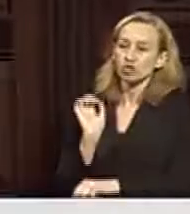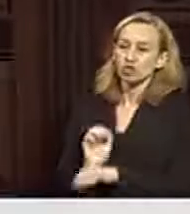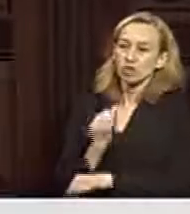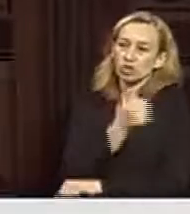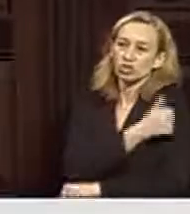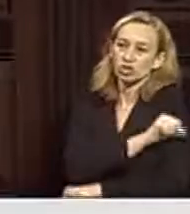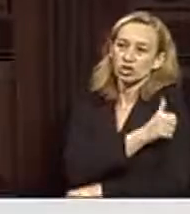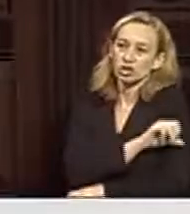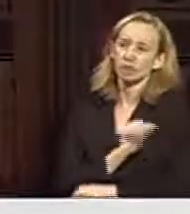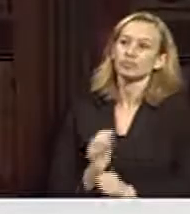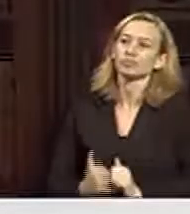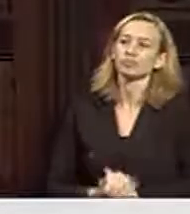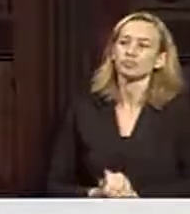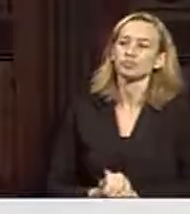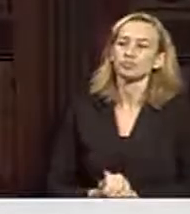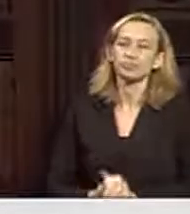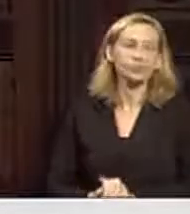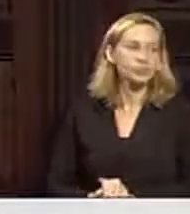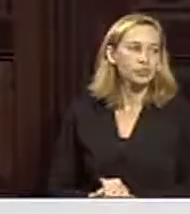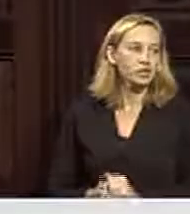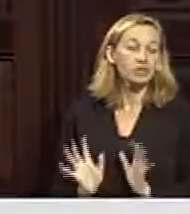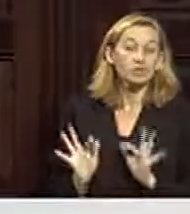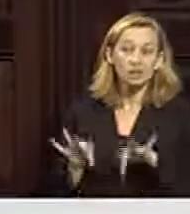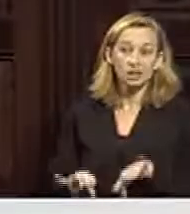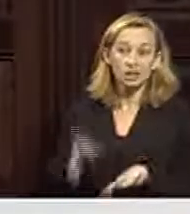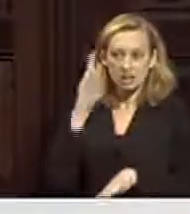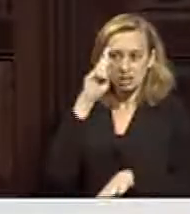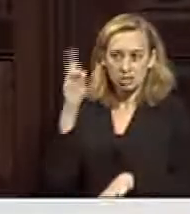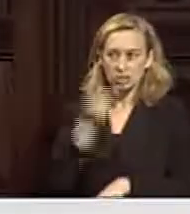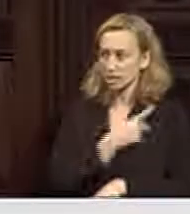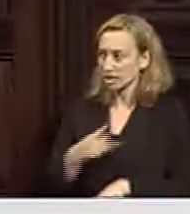Janeiro. Para terminar, senhora presidente,